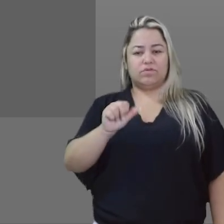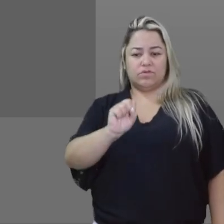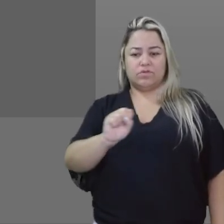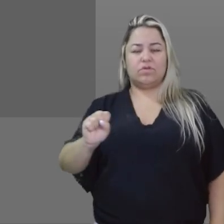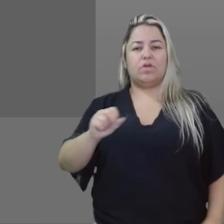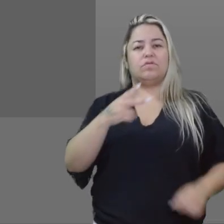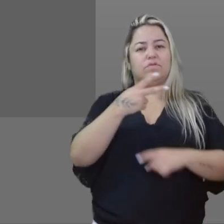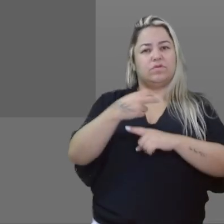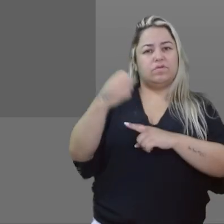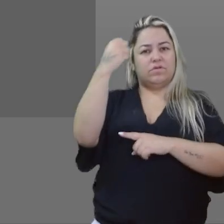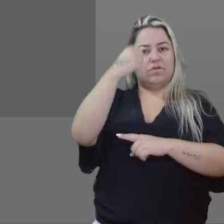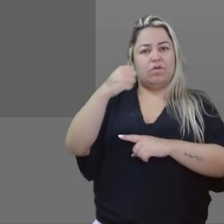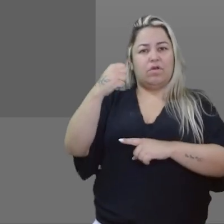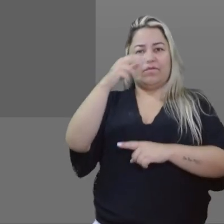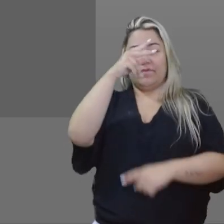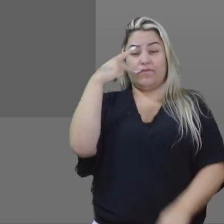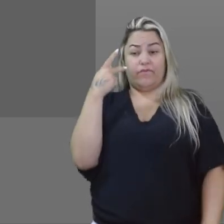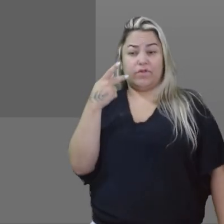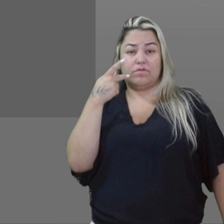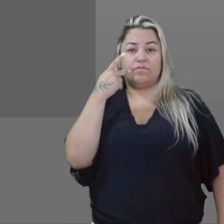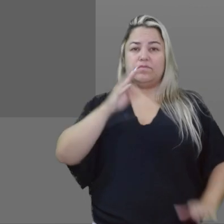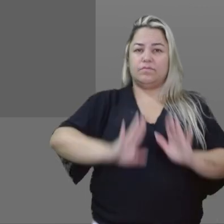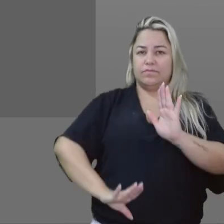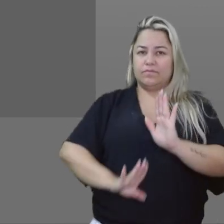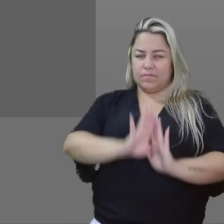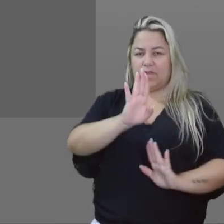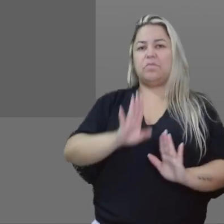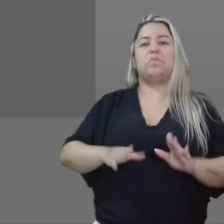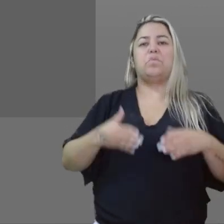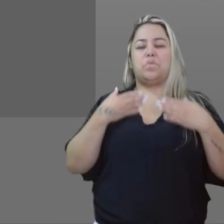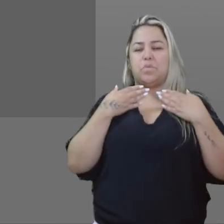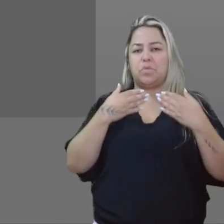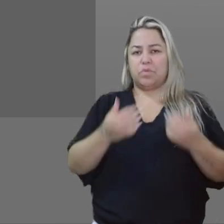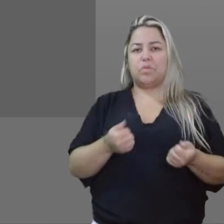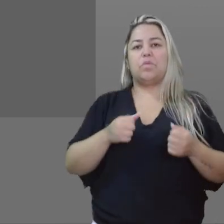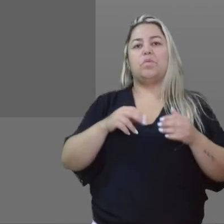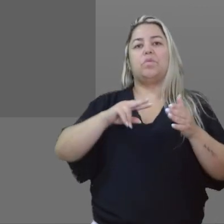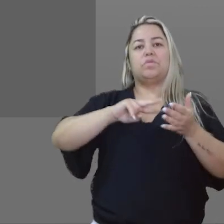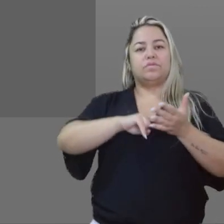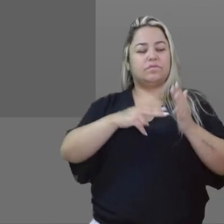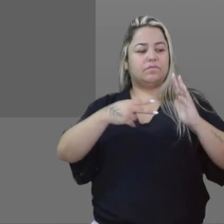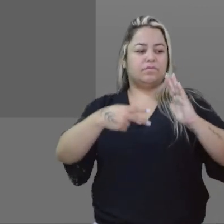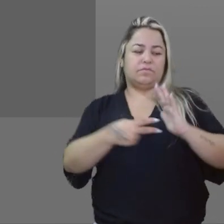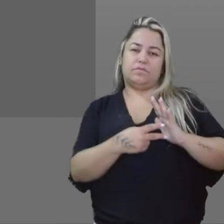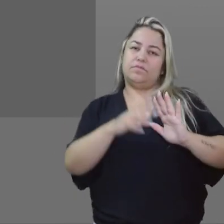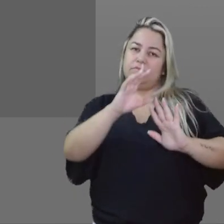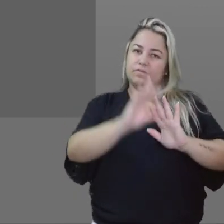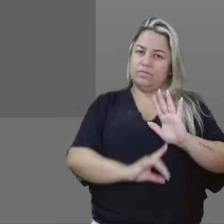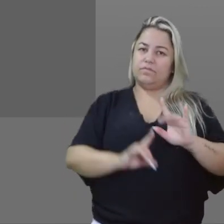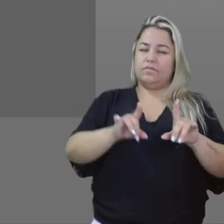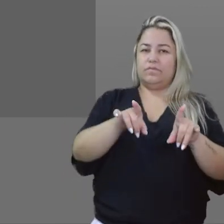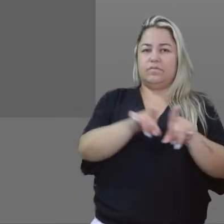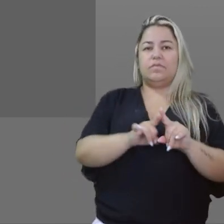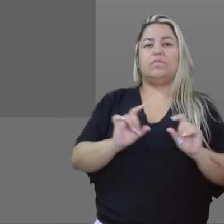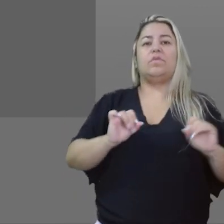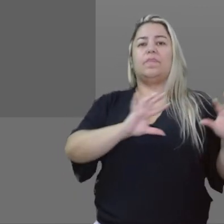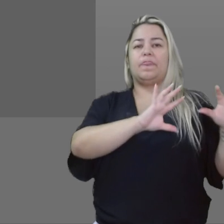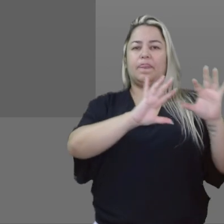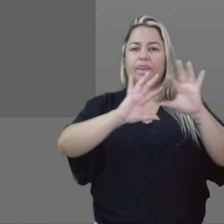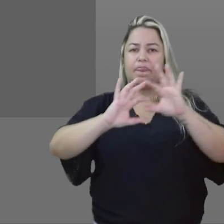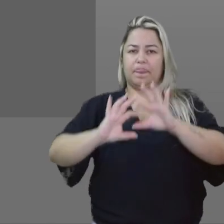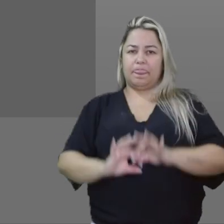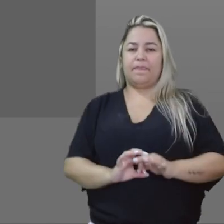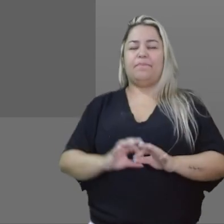vereadores vitoriosos em todo o país. Um crescimento considerado bastante significativo pela direção nacional diante de um contexto